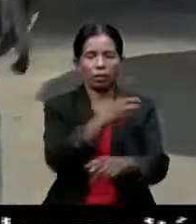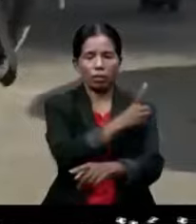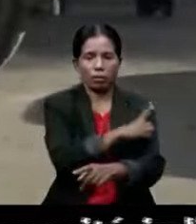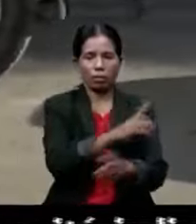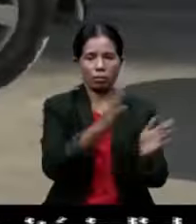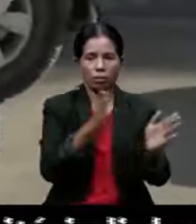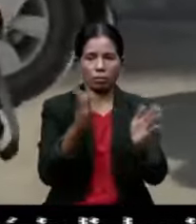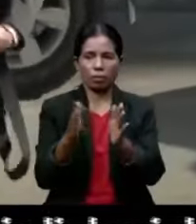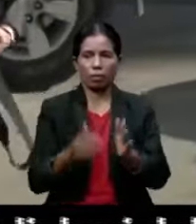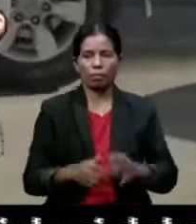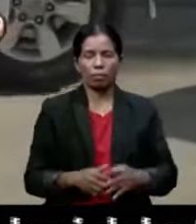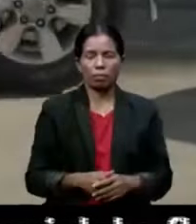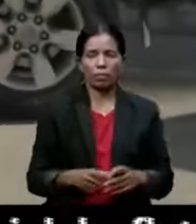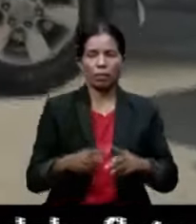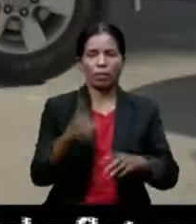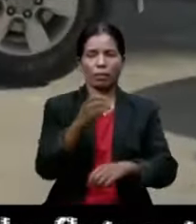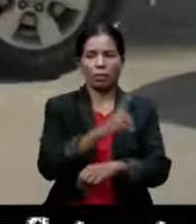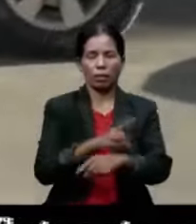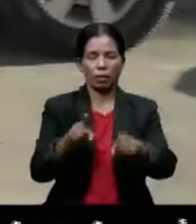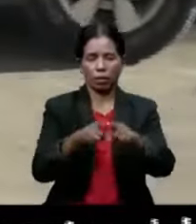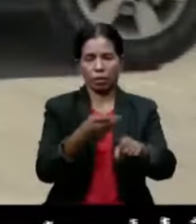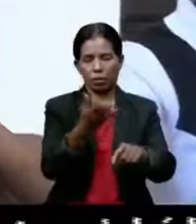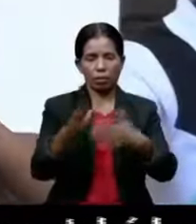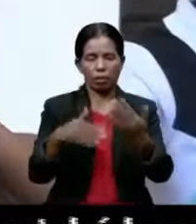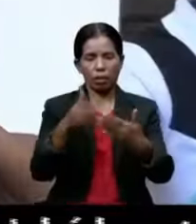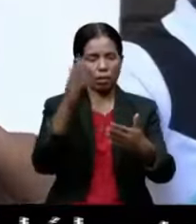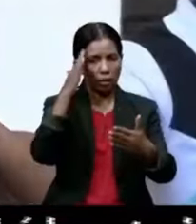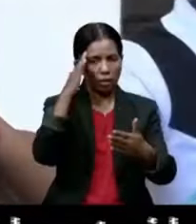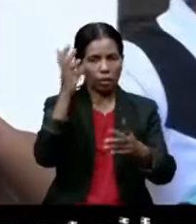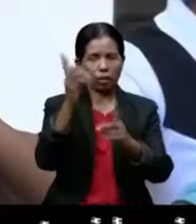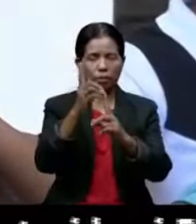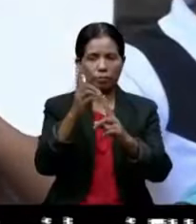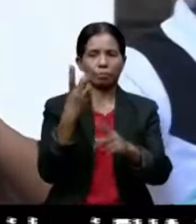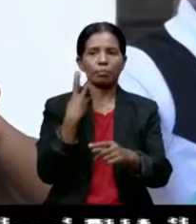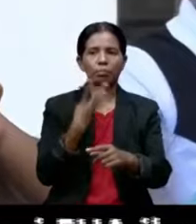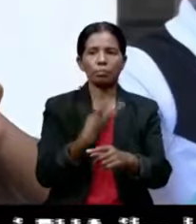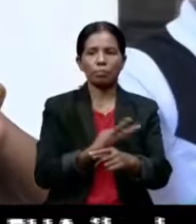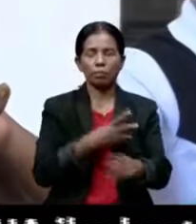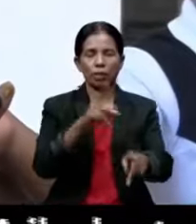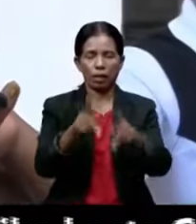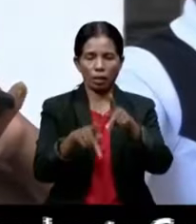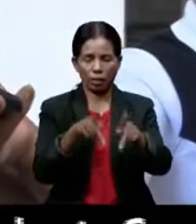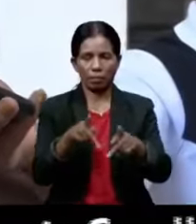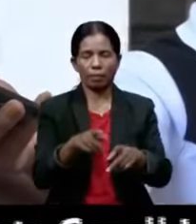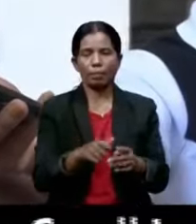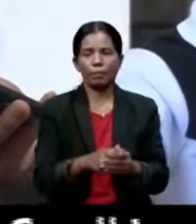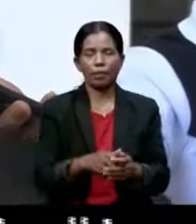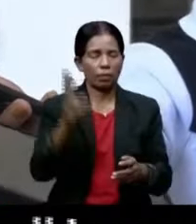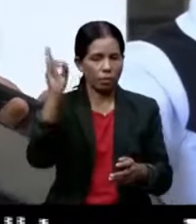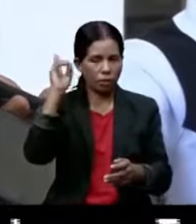prepara. Ohin, hanesan ita bosir atene data de audição ba amini klienti, Odi